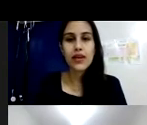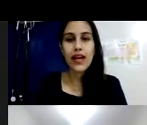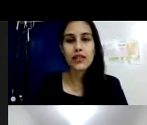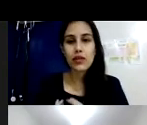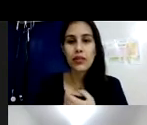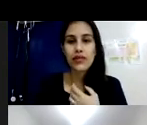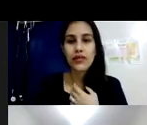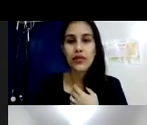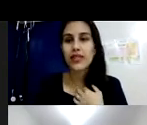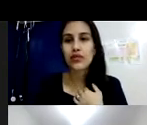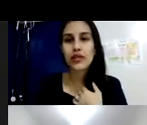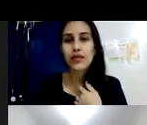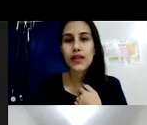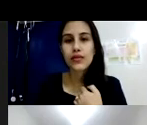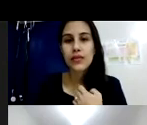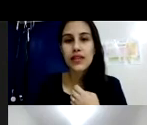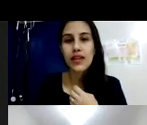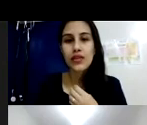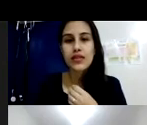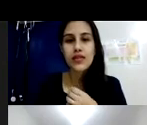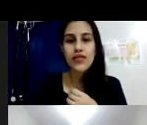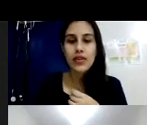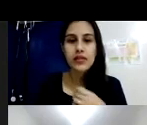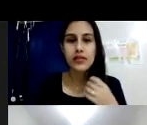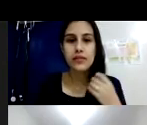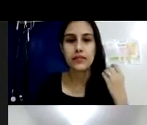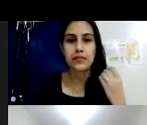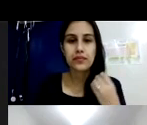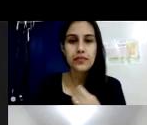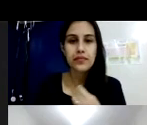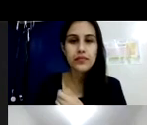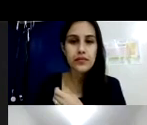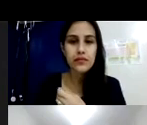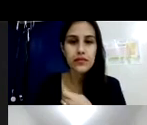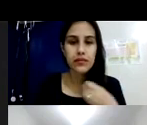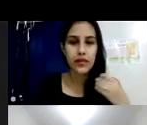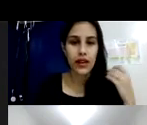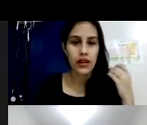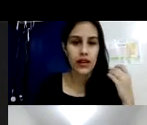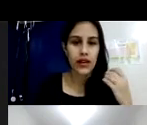aqui no caso, ó, provavelmente são 2 filhos, porque tem 2 interfones.